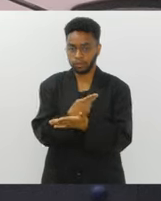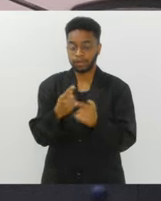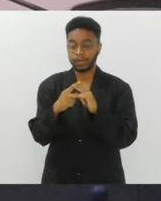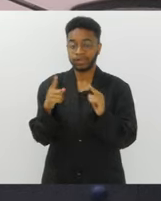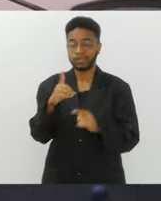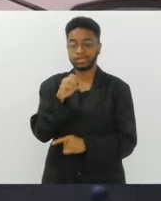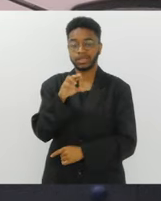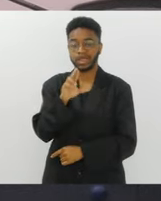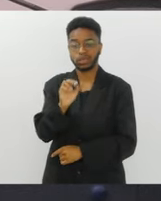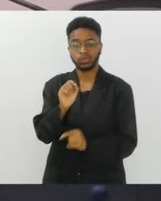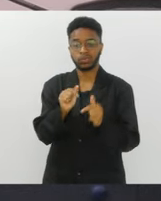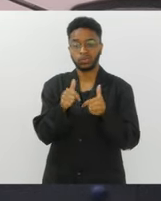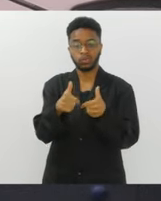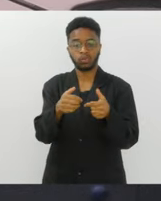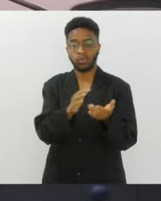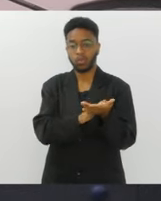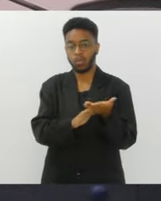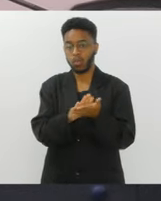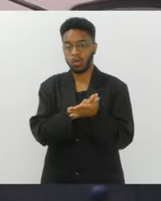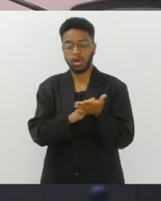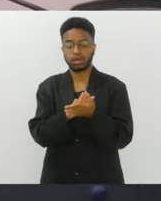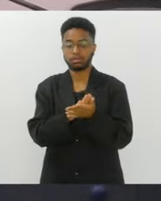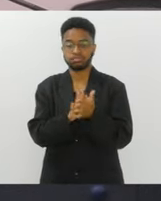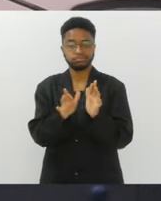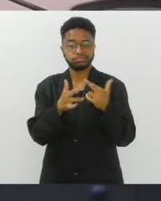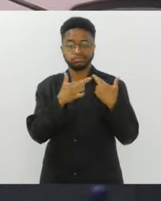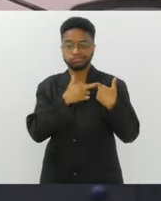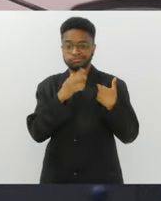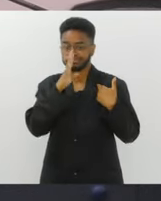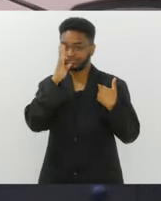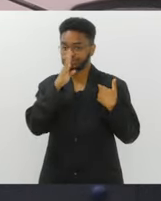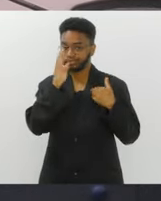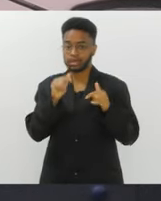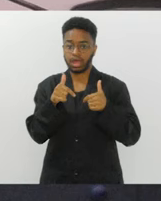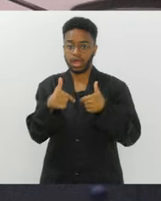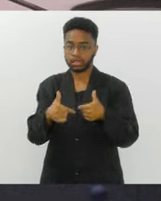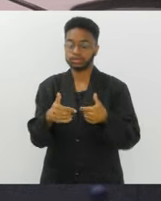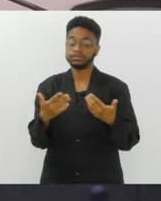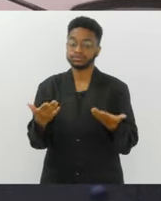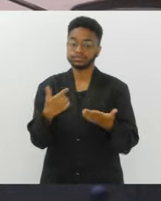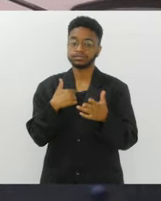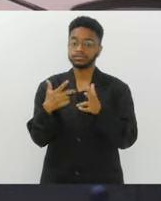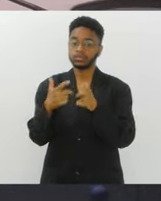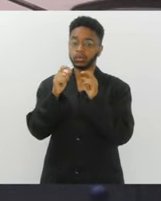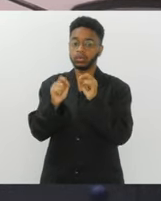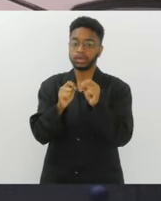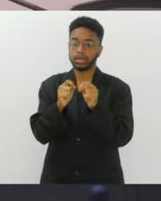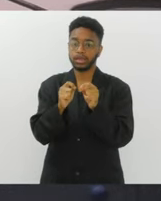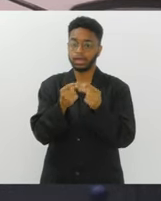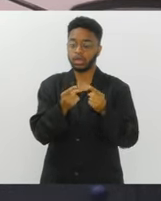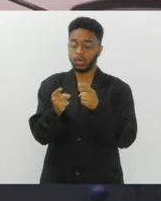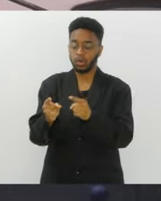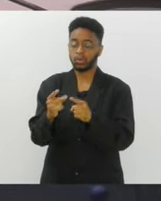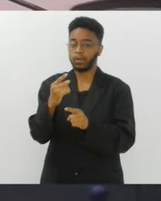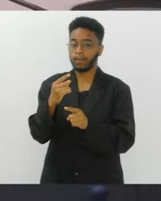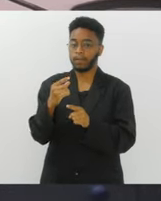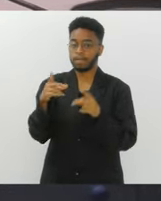vem fazendo as suas atribuições de forma correta. Eu vejo o Detro perseguindo motorista de